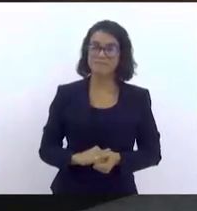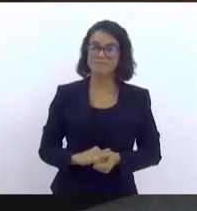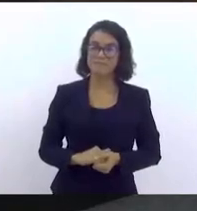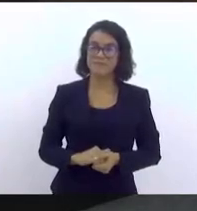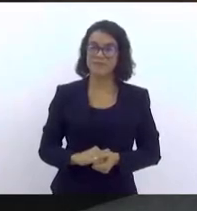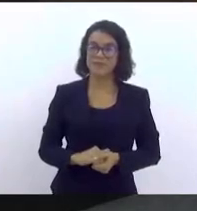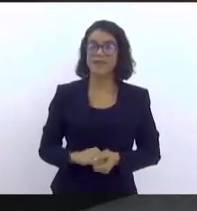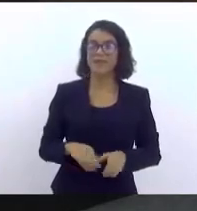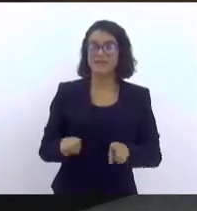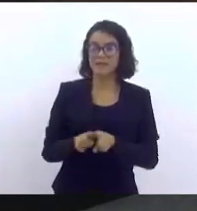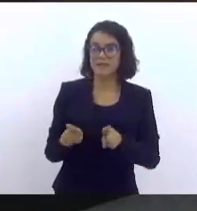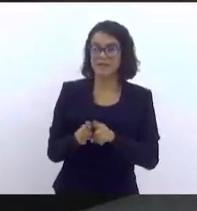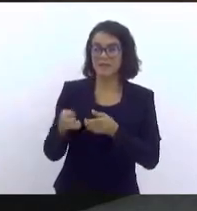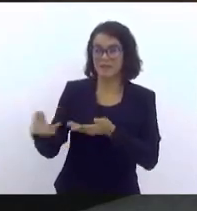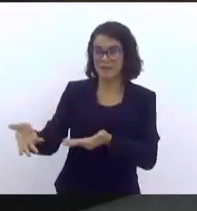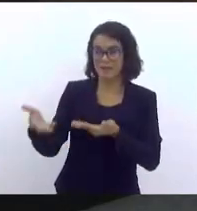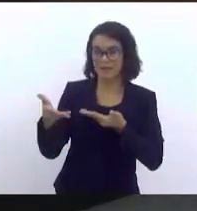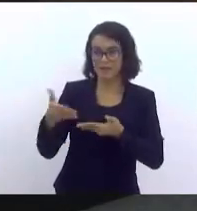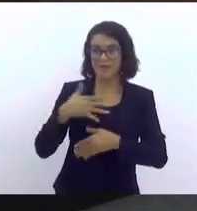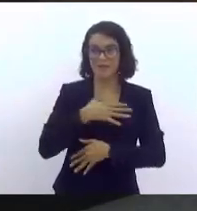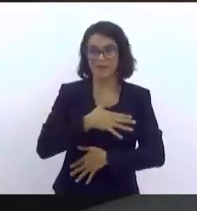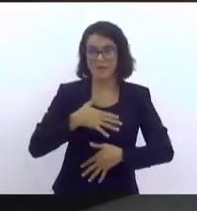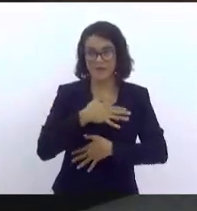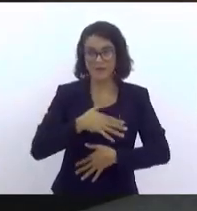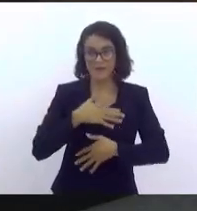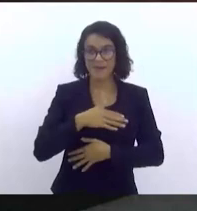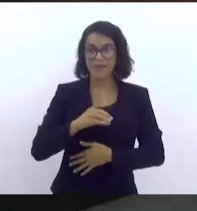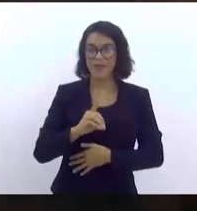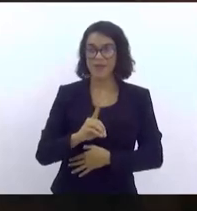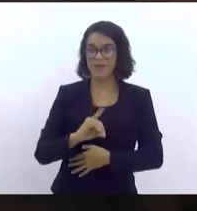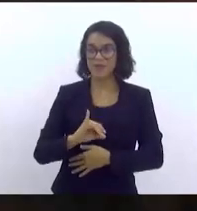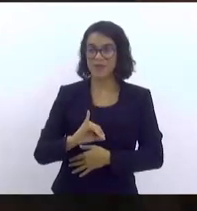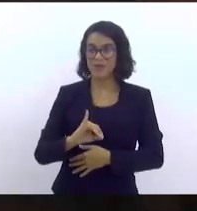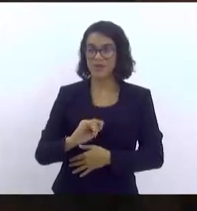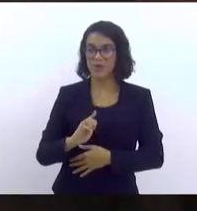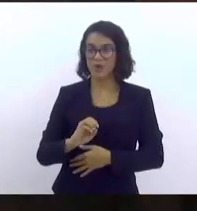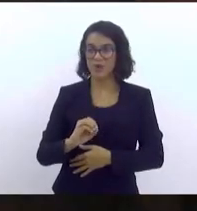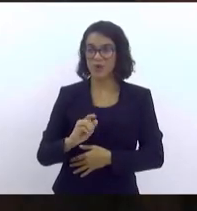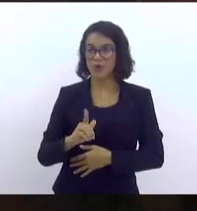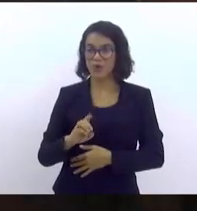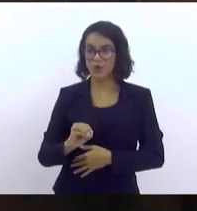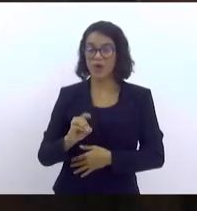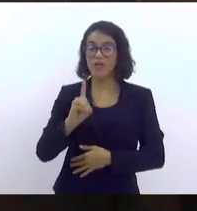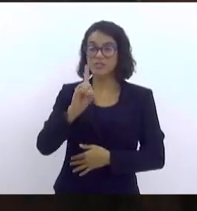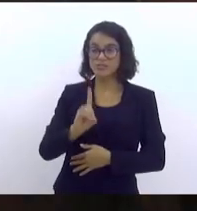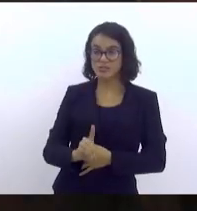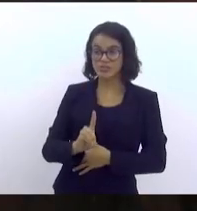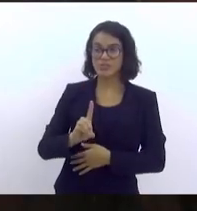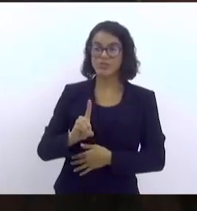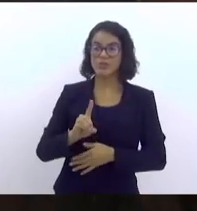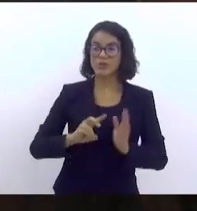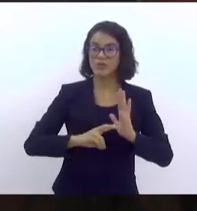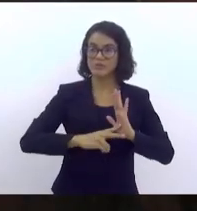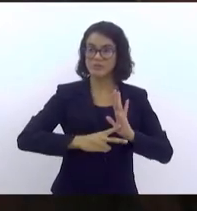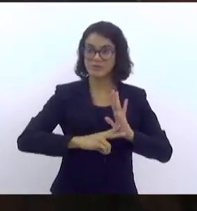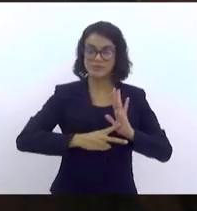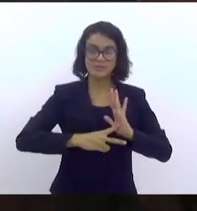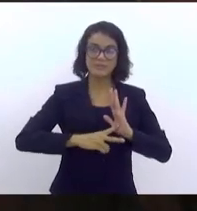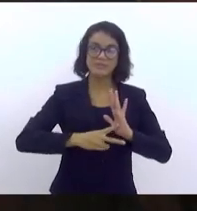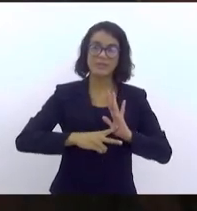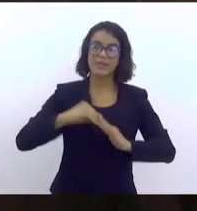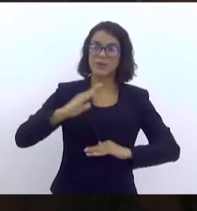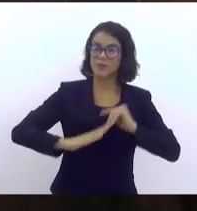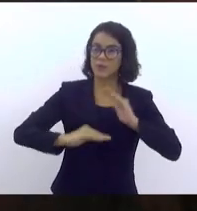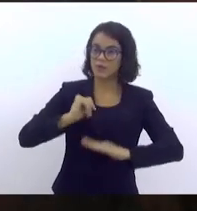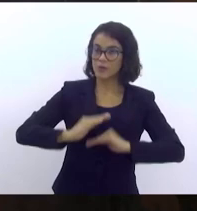vou também convidar com prazer o Diogo de Andrade ele é diretor do Sindicato Estadual dos